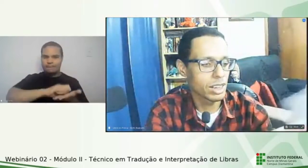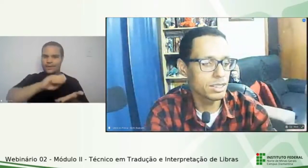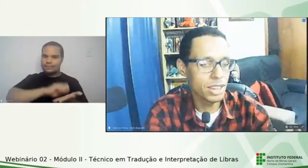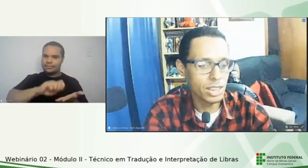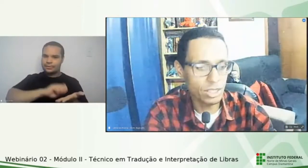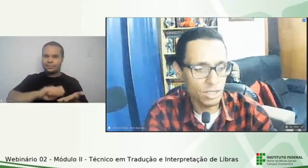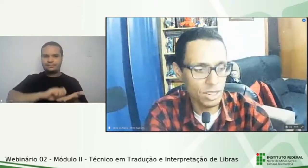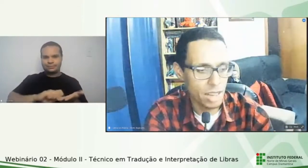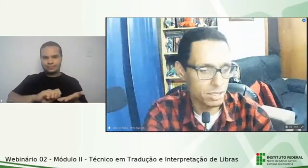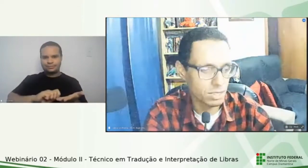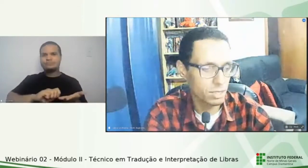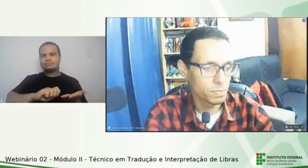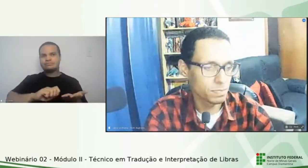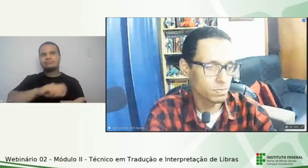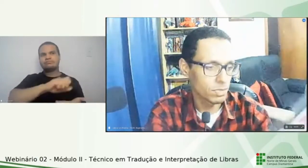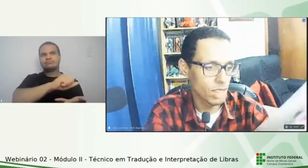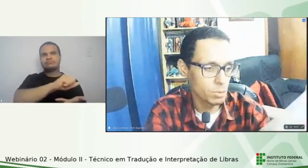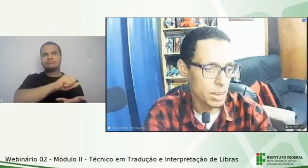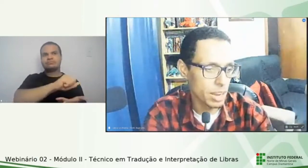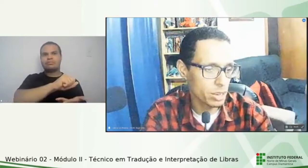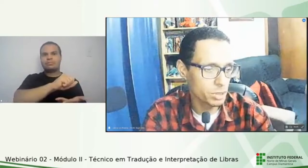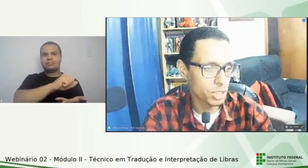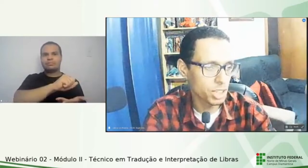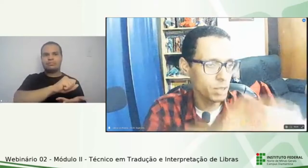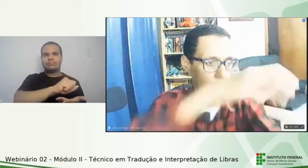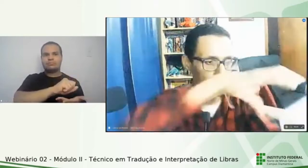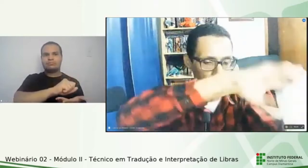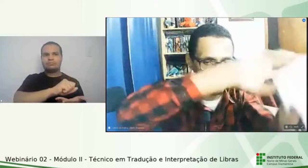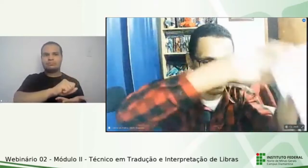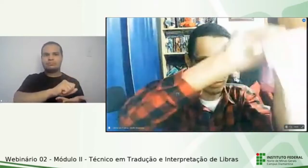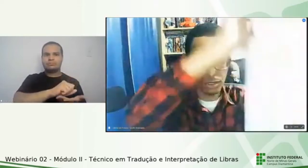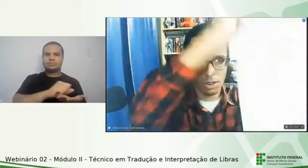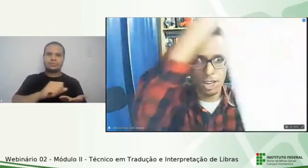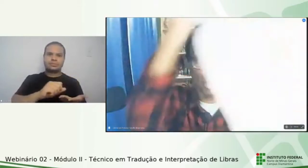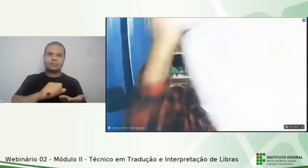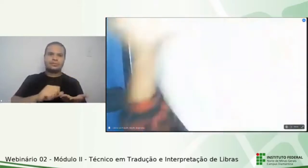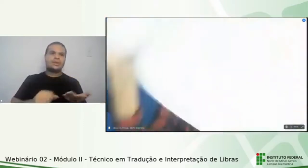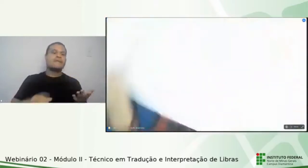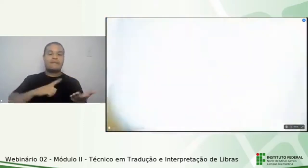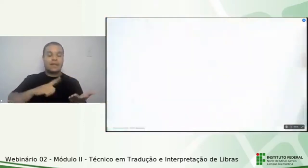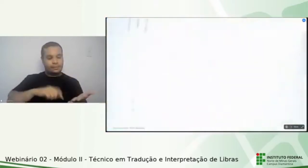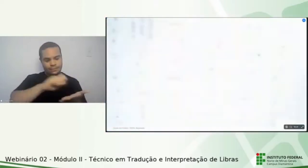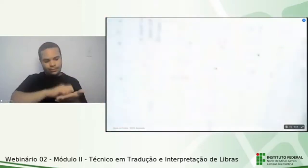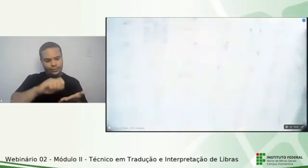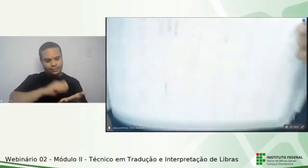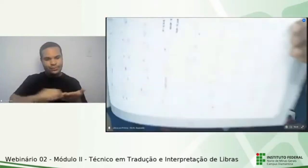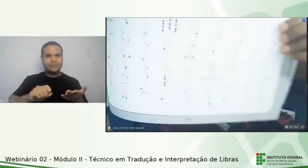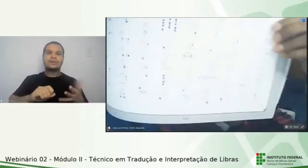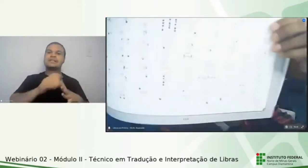a escrita de sinais, tá, vou pegar aqui um trechinho. Olha só.